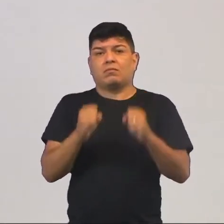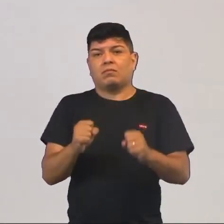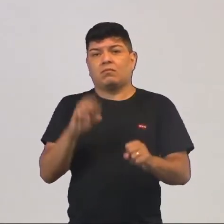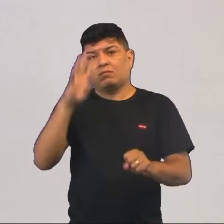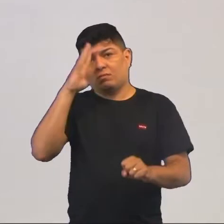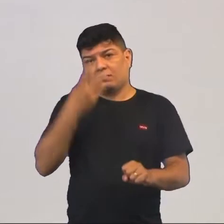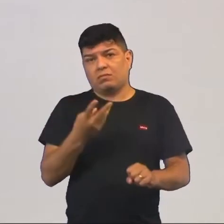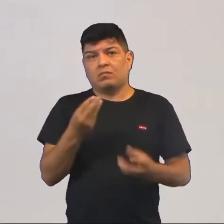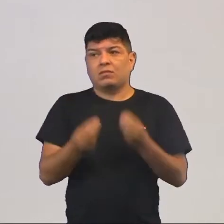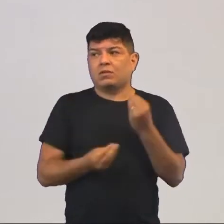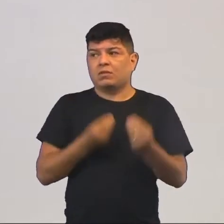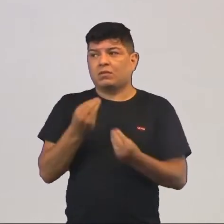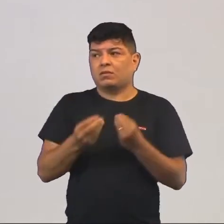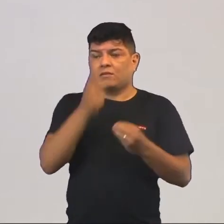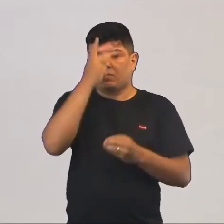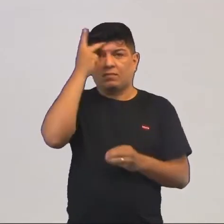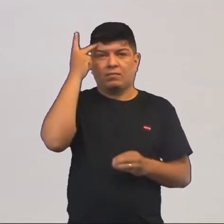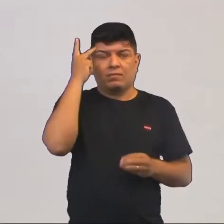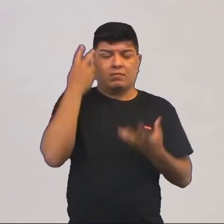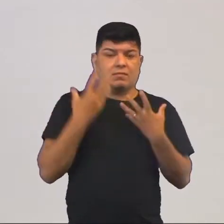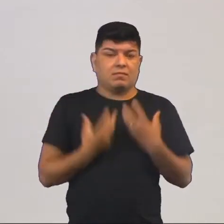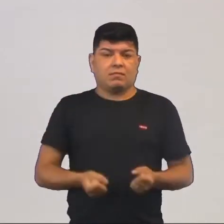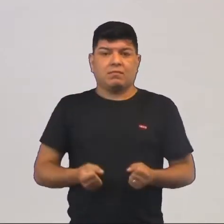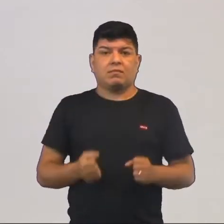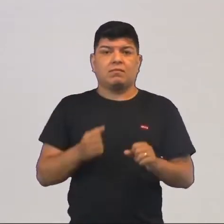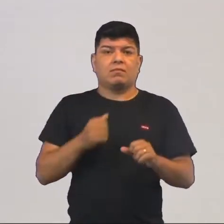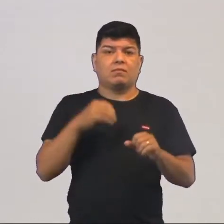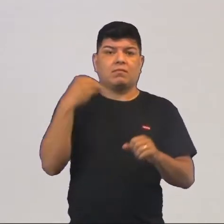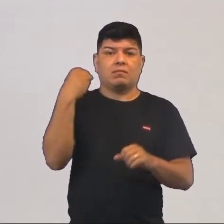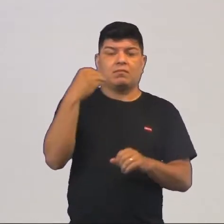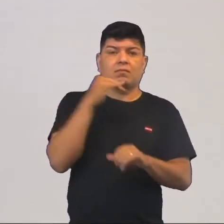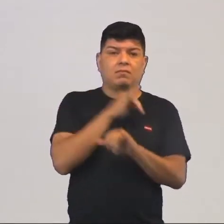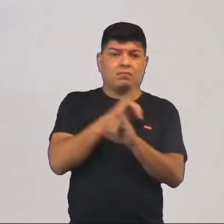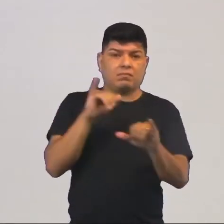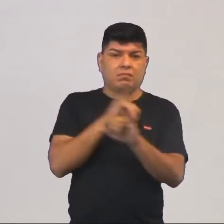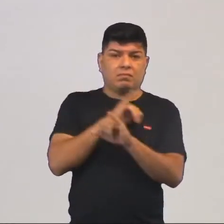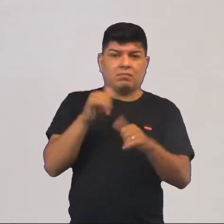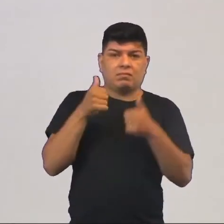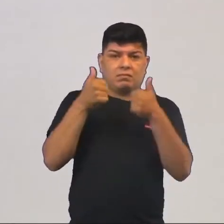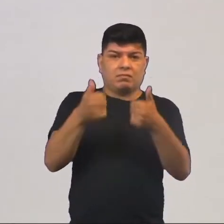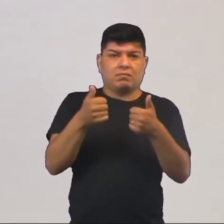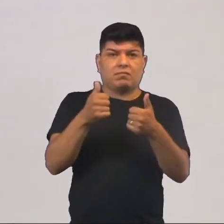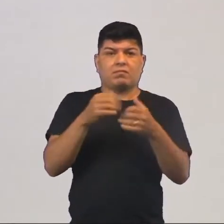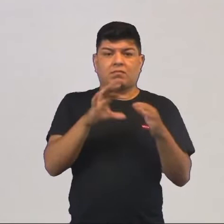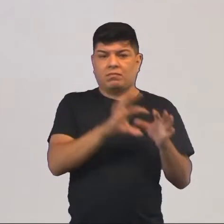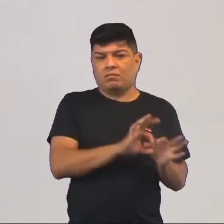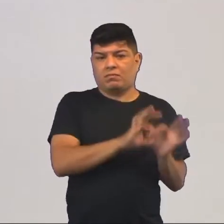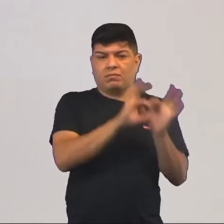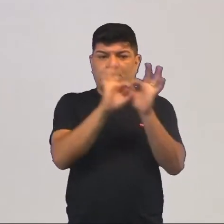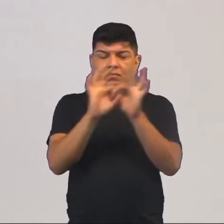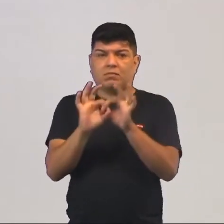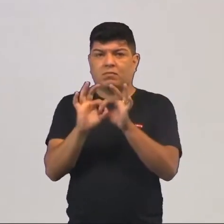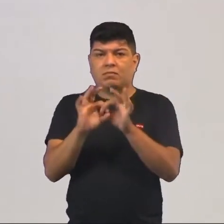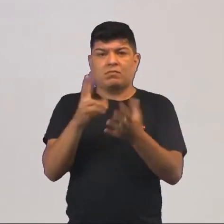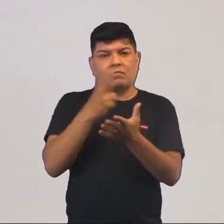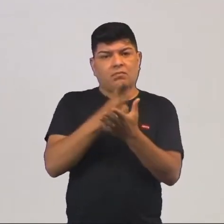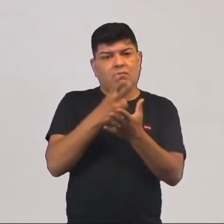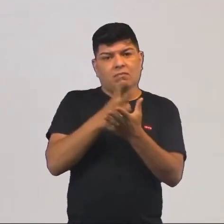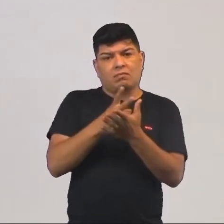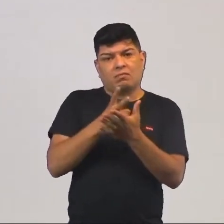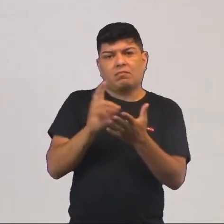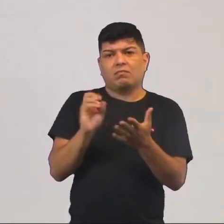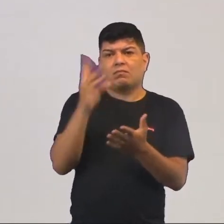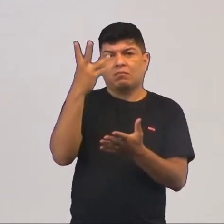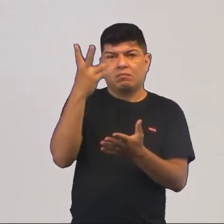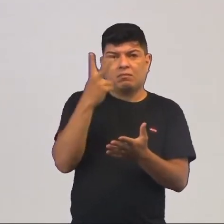ser resolvido? Como que as pessoas, aceitando uma propaganda positiva nesse contexto, a gente toda hora sabe de um